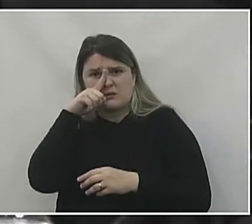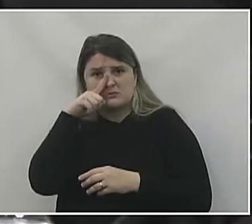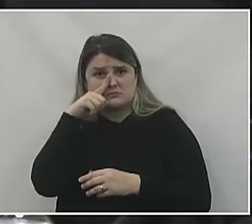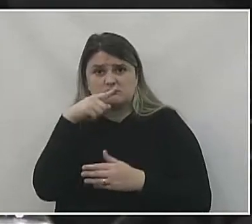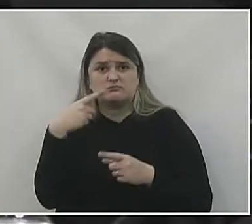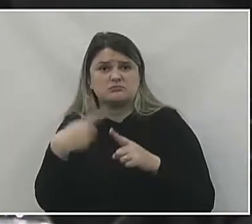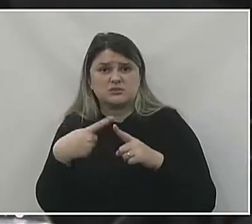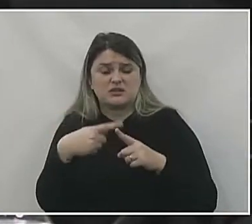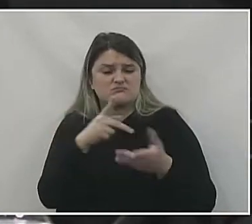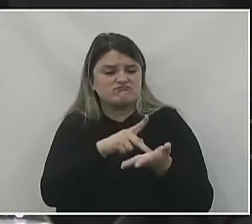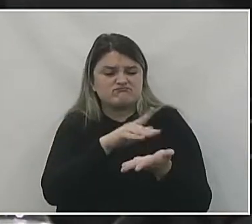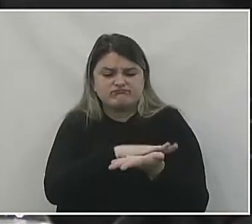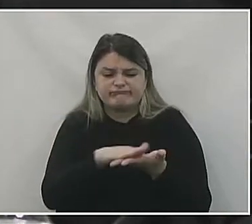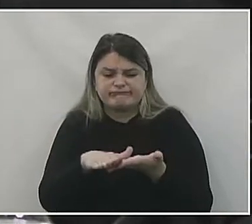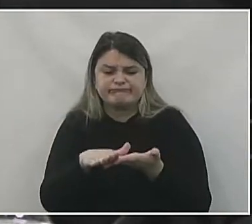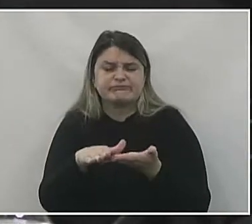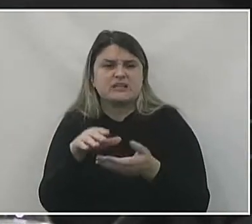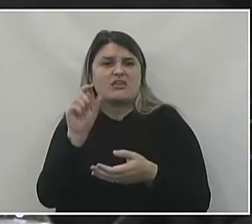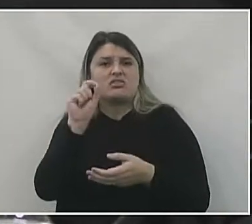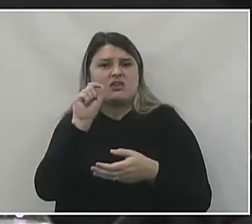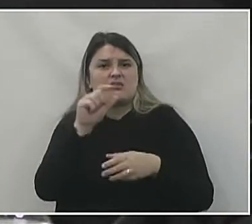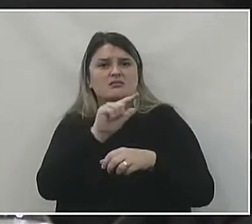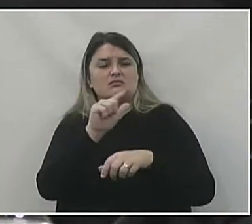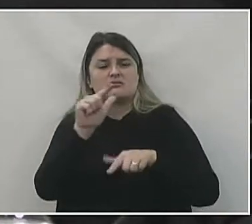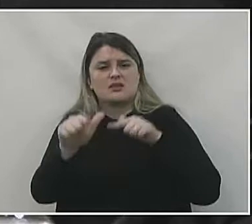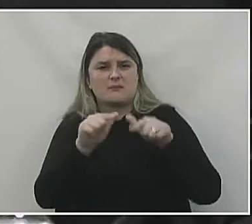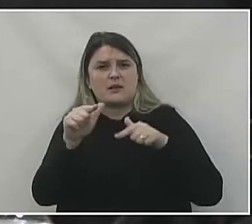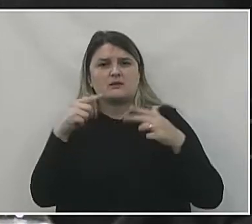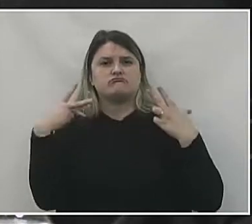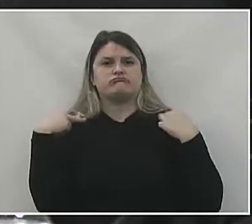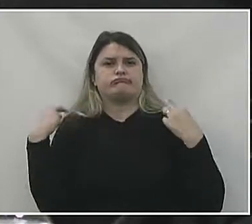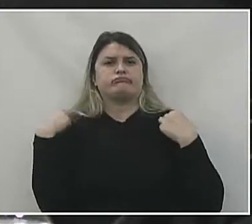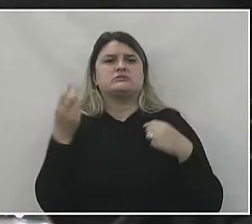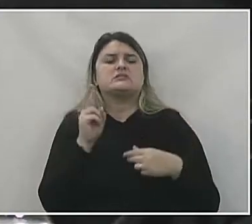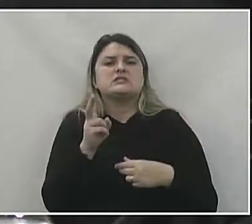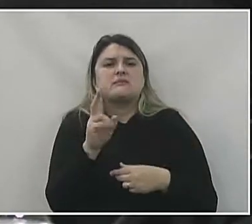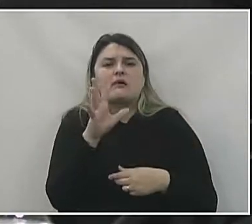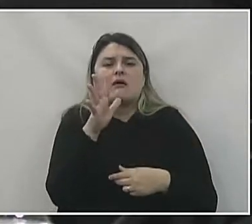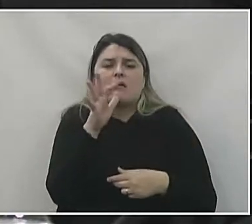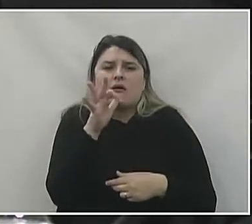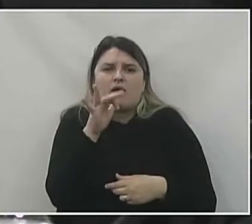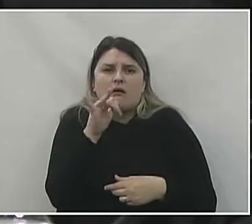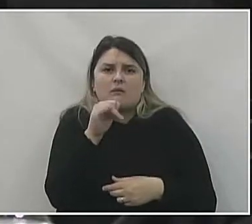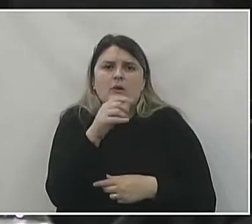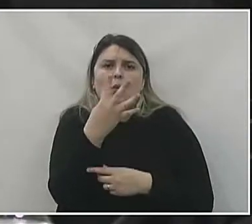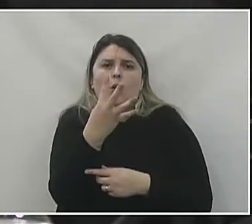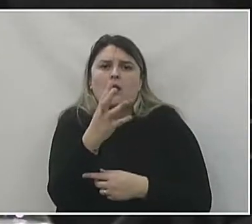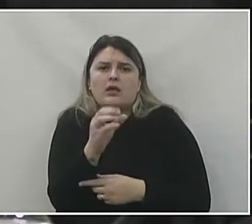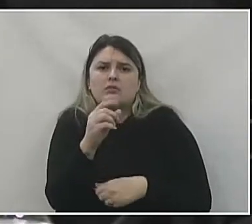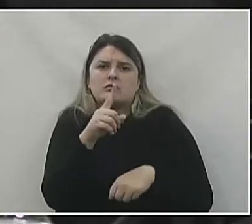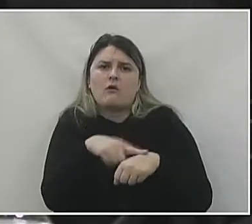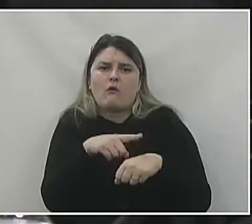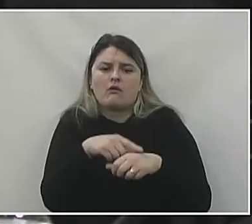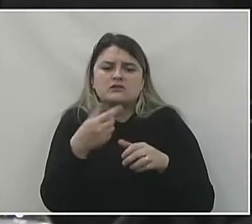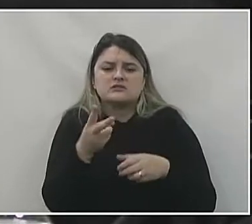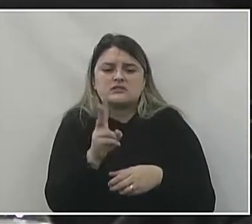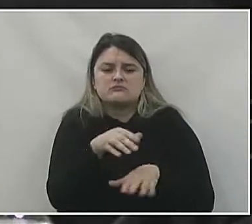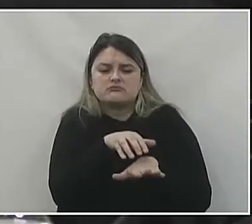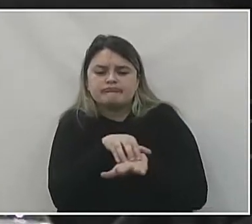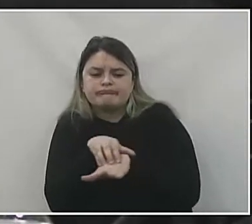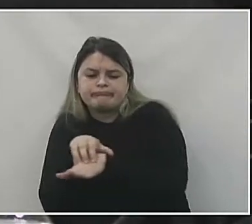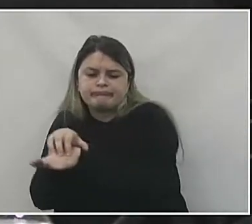não a população os caminhoneiros quem passava por ali não conseguia passar de 40 a 50 km por hora porque tinha que desviar os